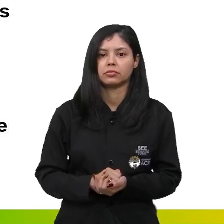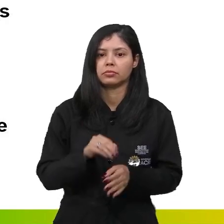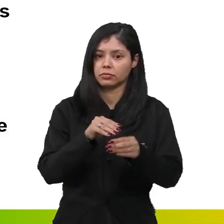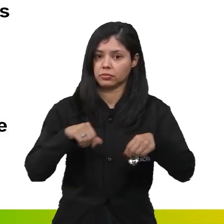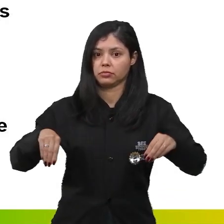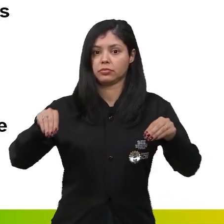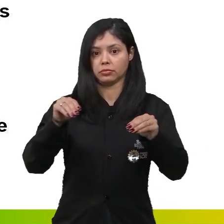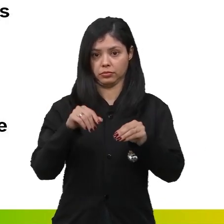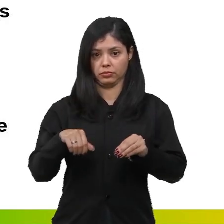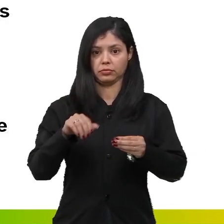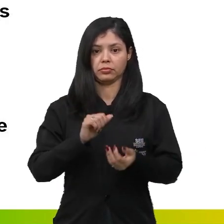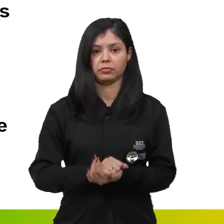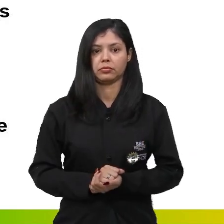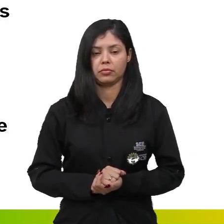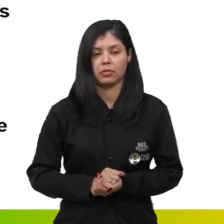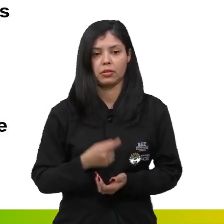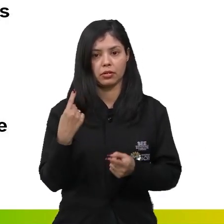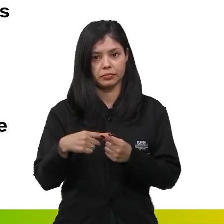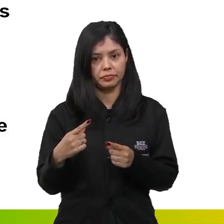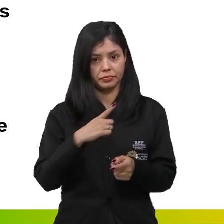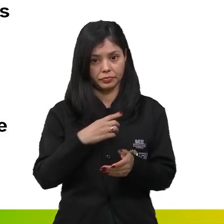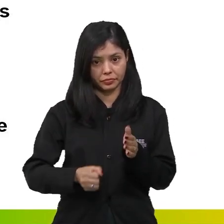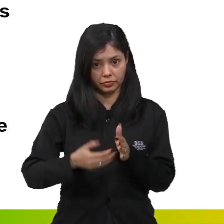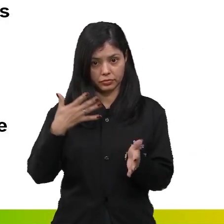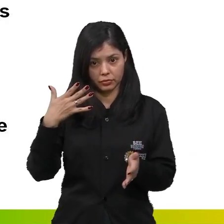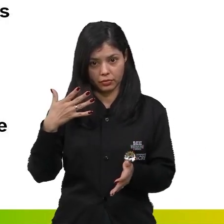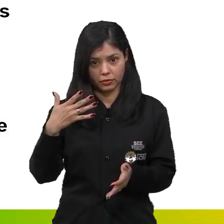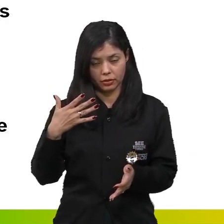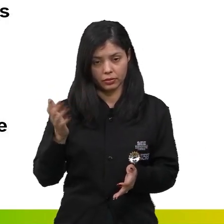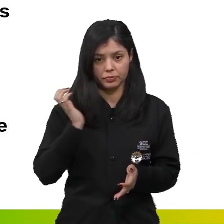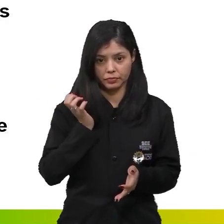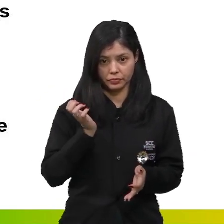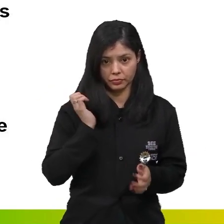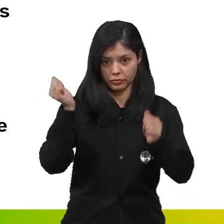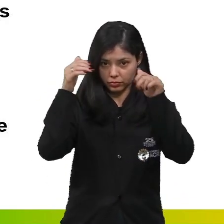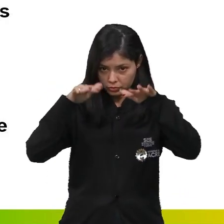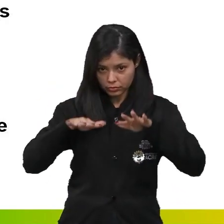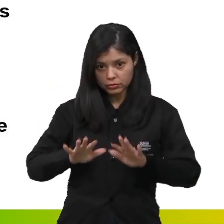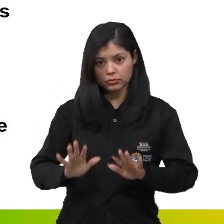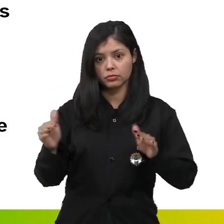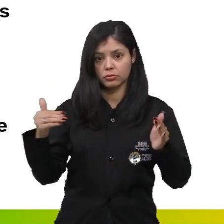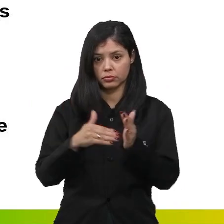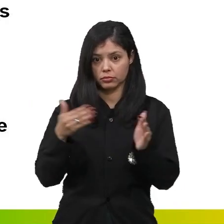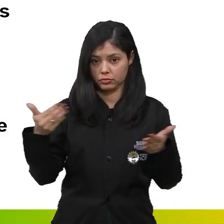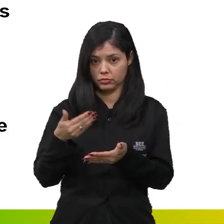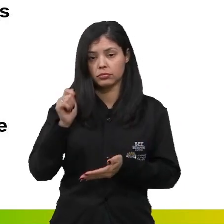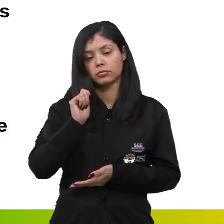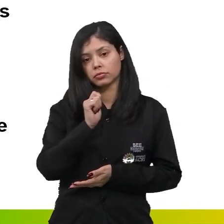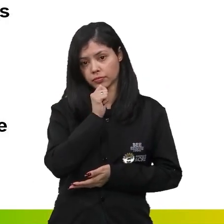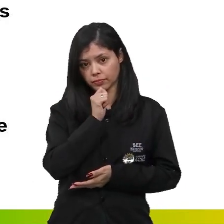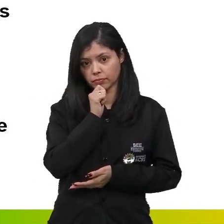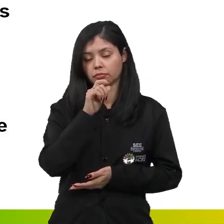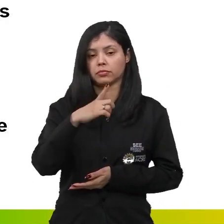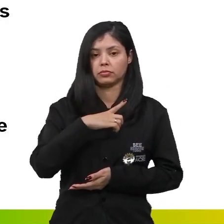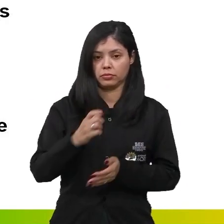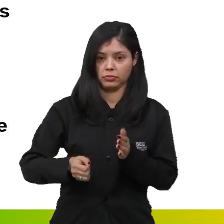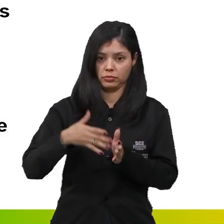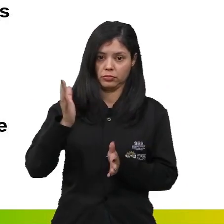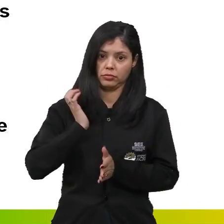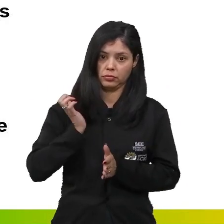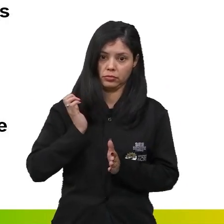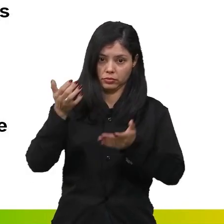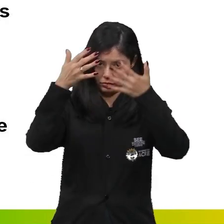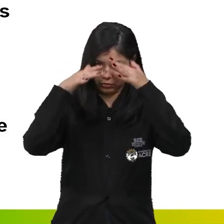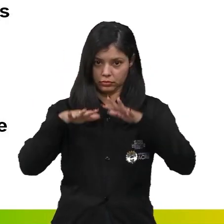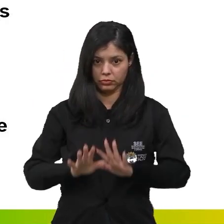terras, né? Então, porque tem muita terra e tem muita riqueza natural. Até hoje você sabe que o Brasil possui muitas